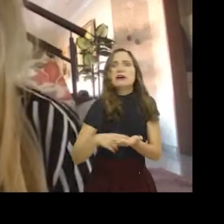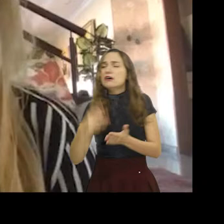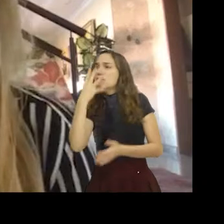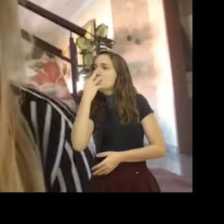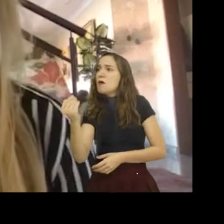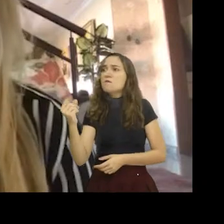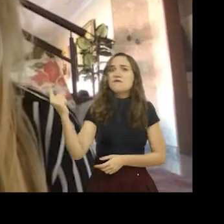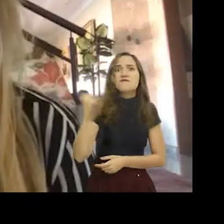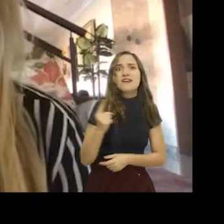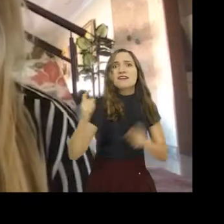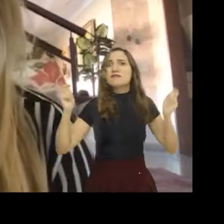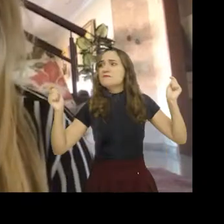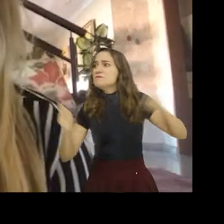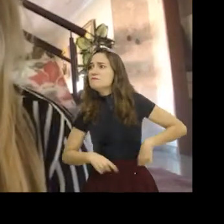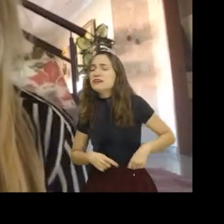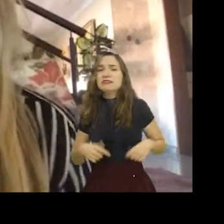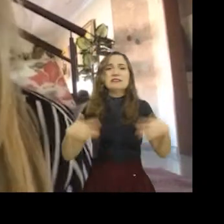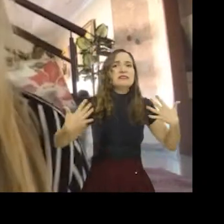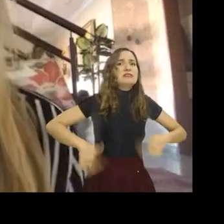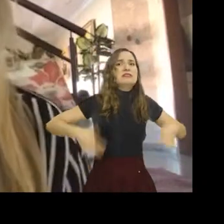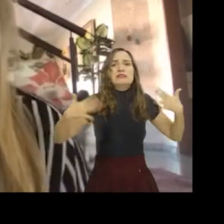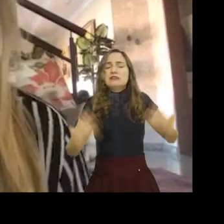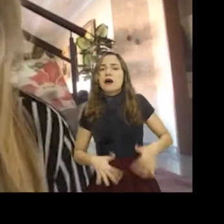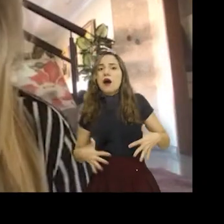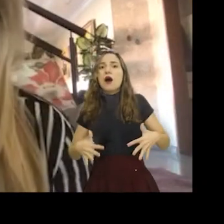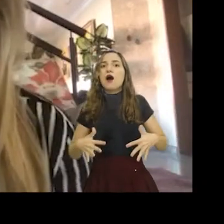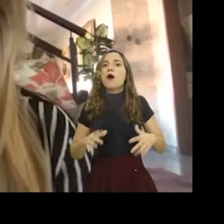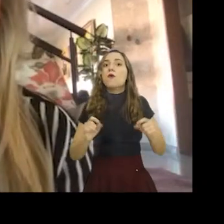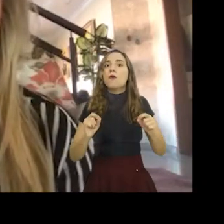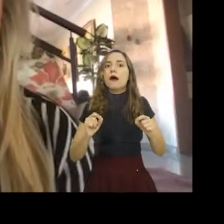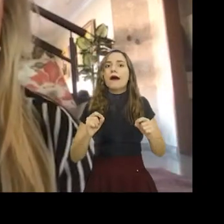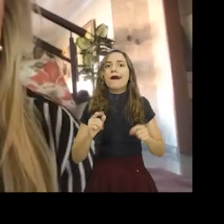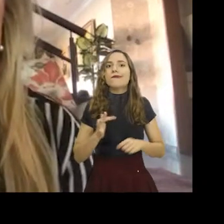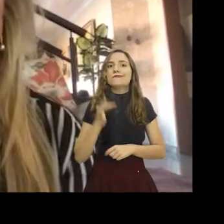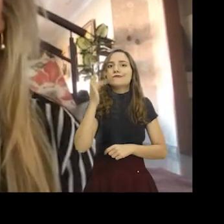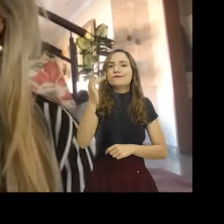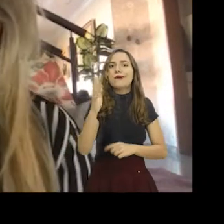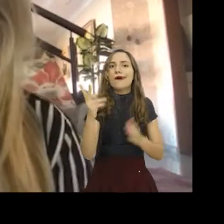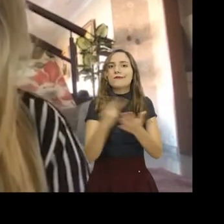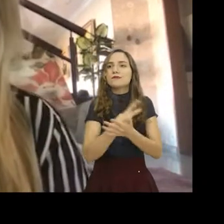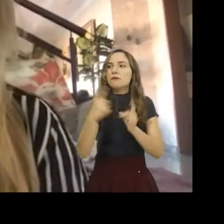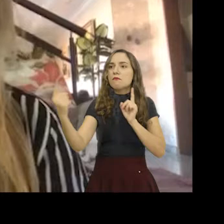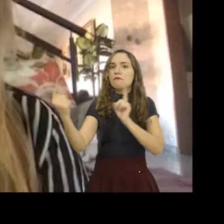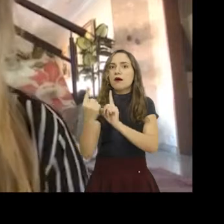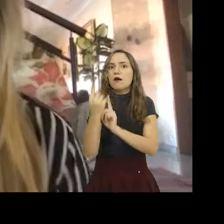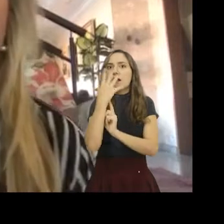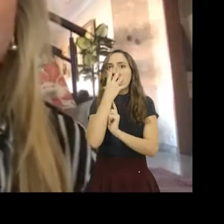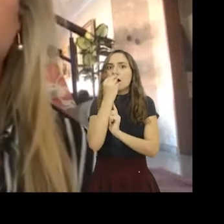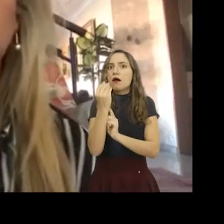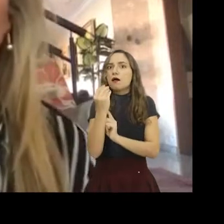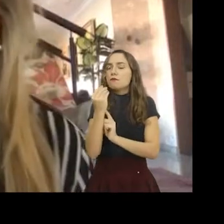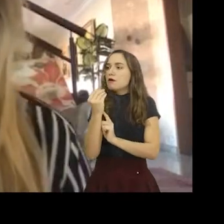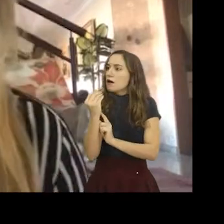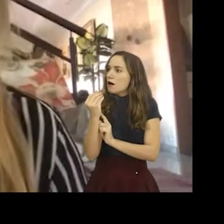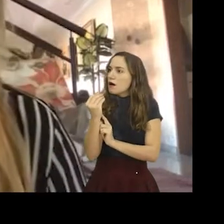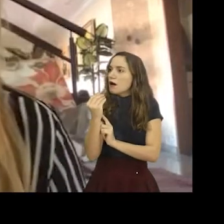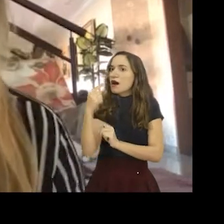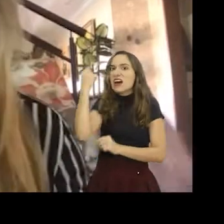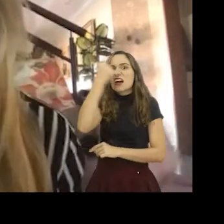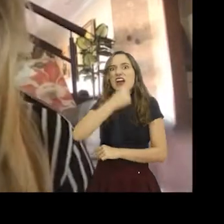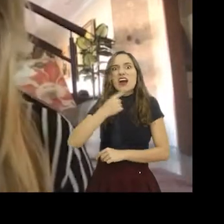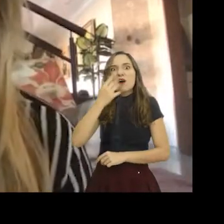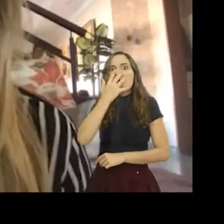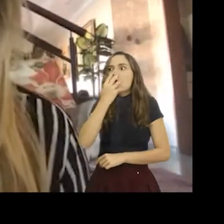de tanto esperar o lobo, um dia topou com ele, que era assim: carão de